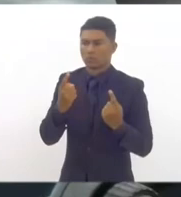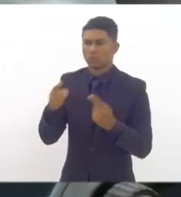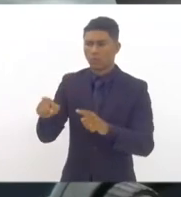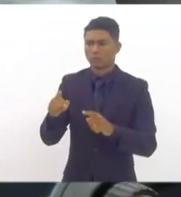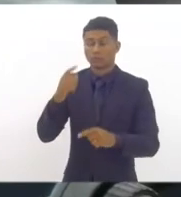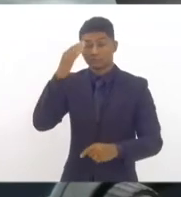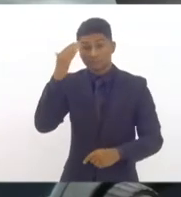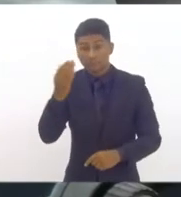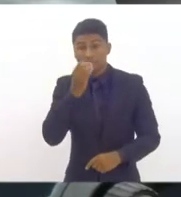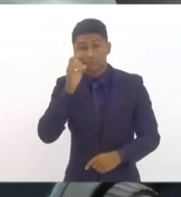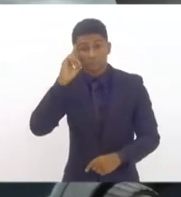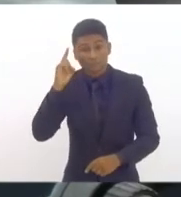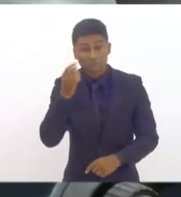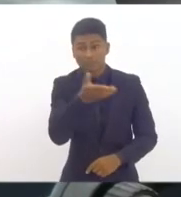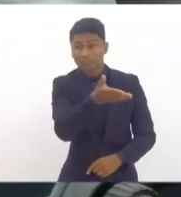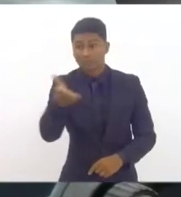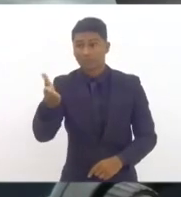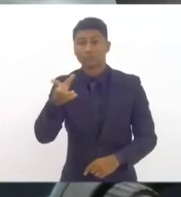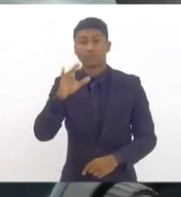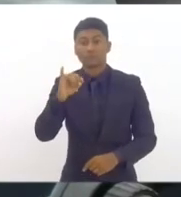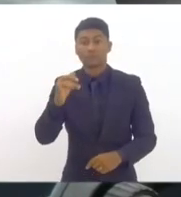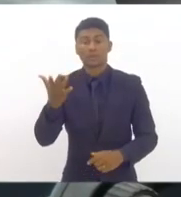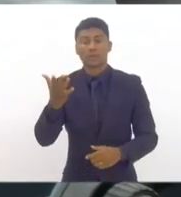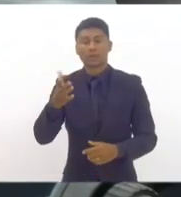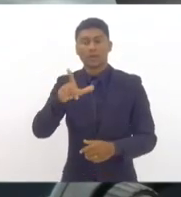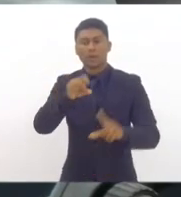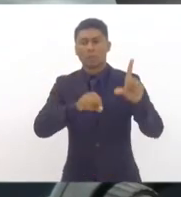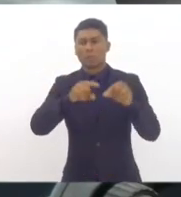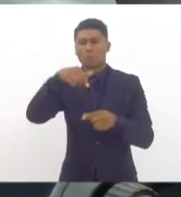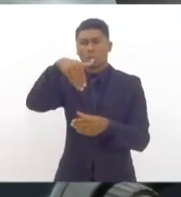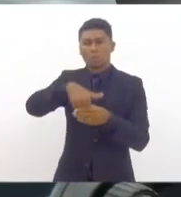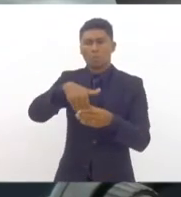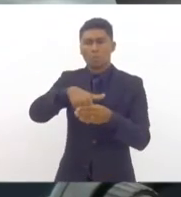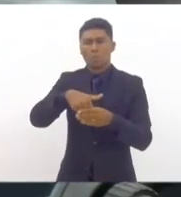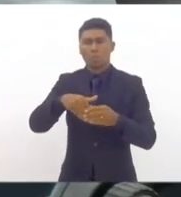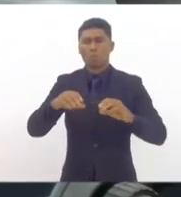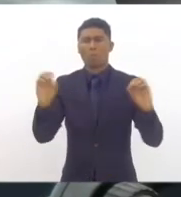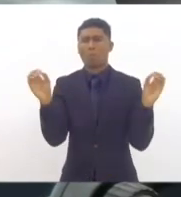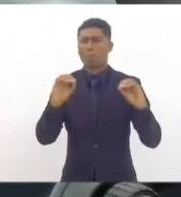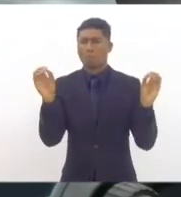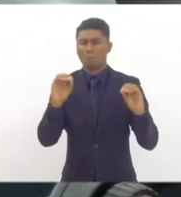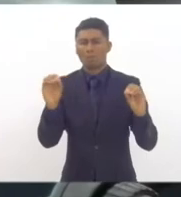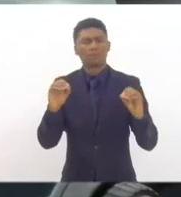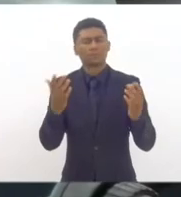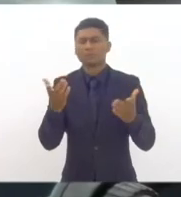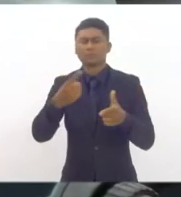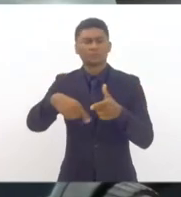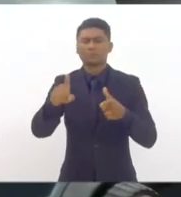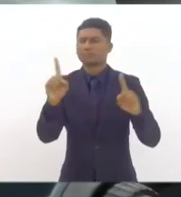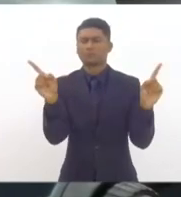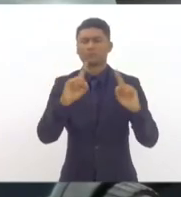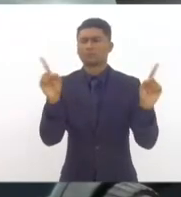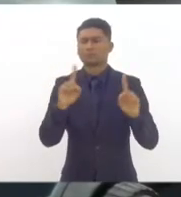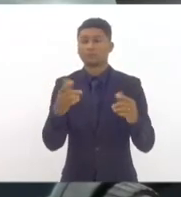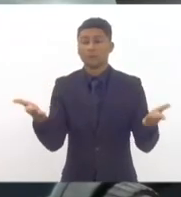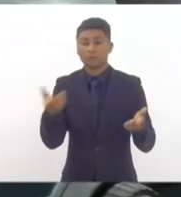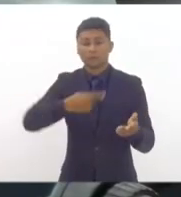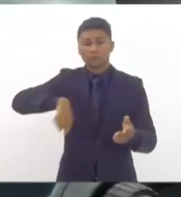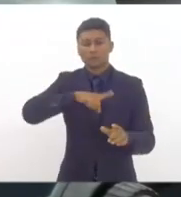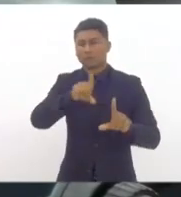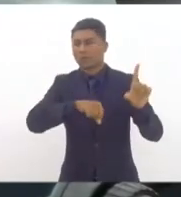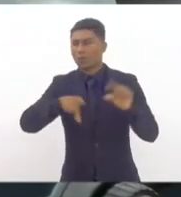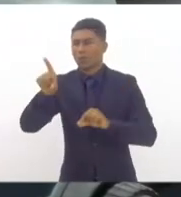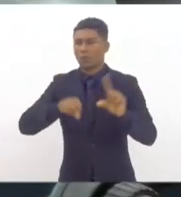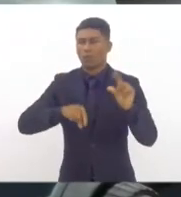para todos os candidatos, e dizendo que quem não foi eleito, isso não é uma questão, é uma questão que, nesse momento, fizemos uma escolha.